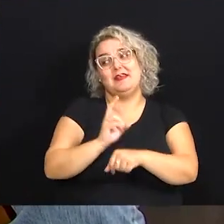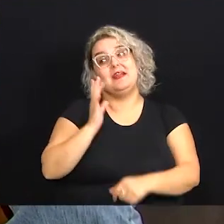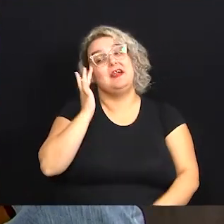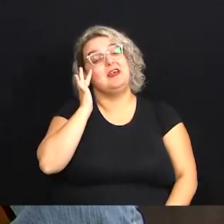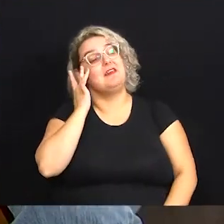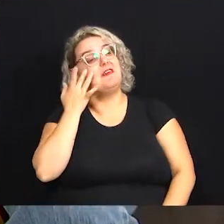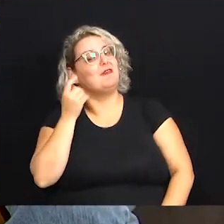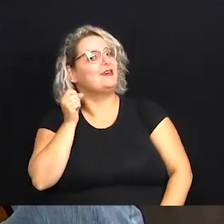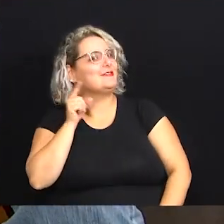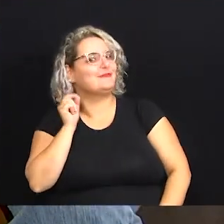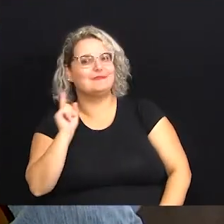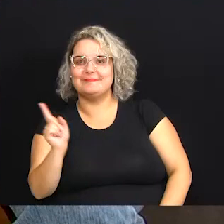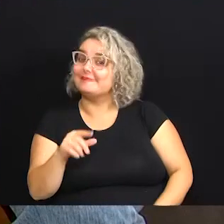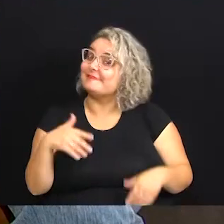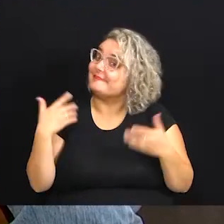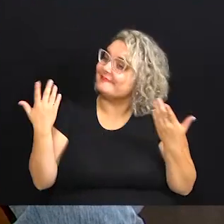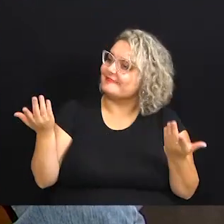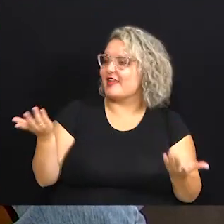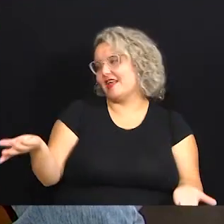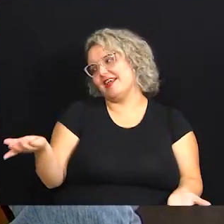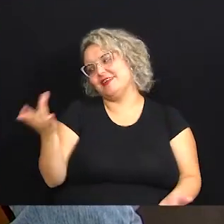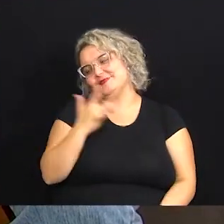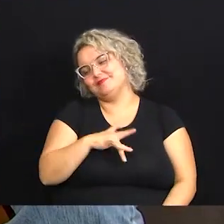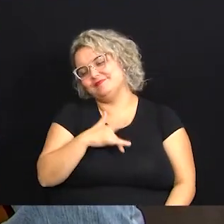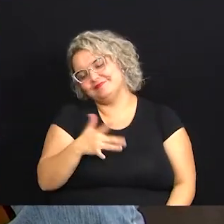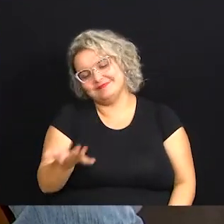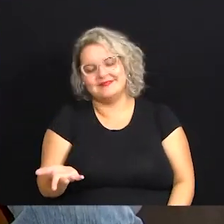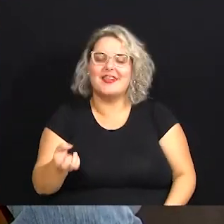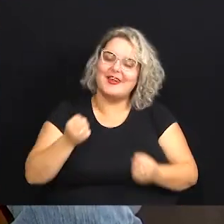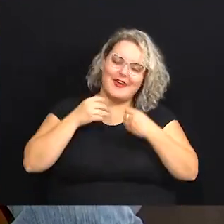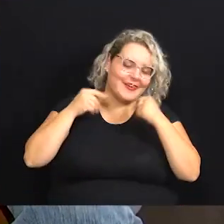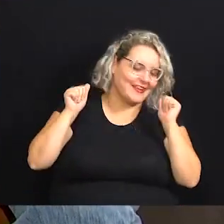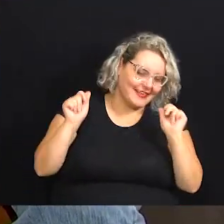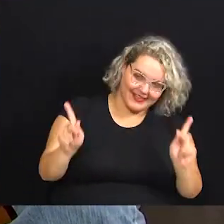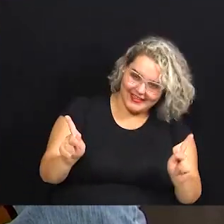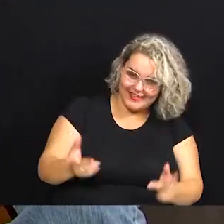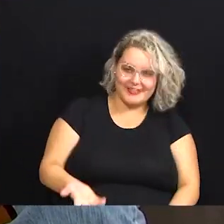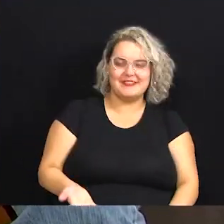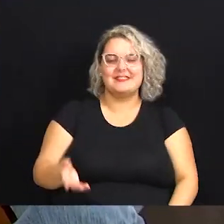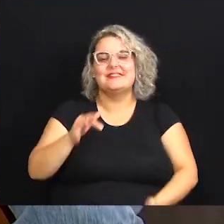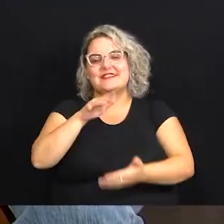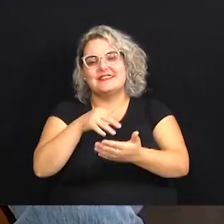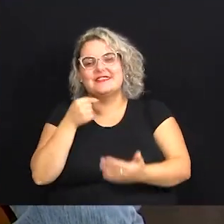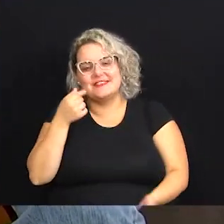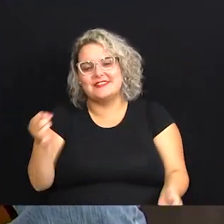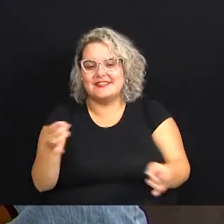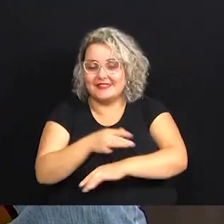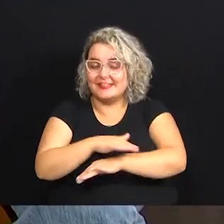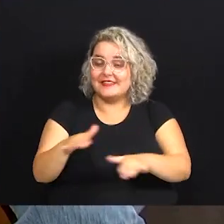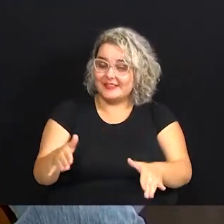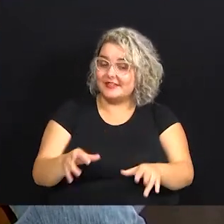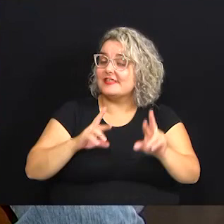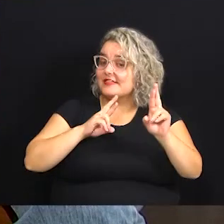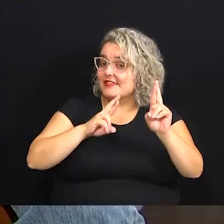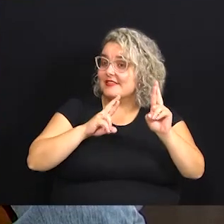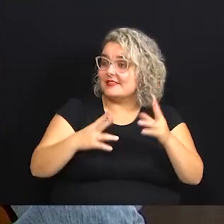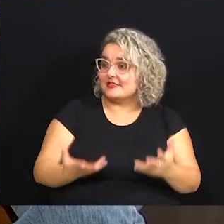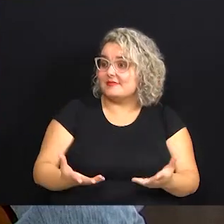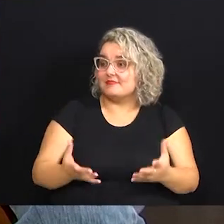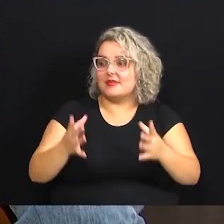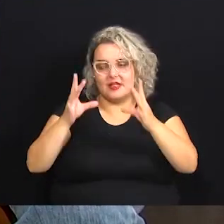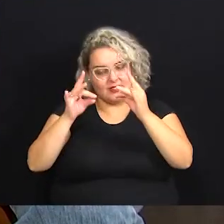Eu acho que os felinos não contam mais. Ah, que pena, mas tudo bem. O Na Ponta do Lápis de hoje encerra por aqui. Eu espero que